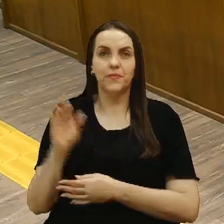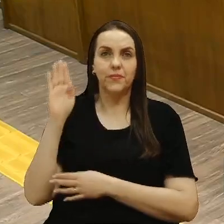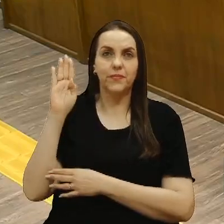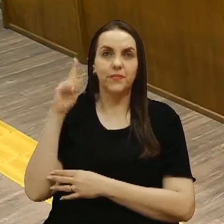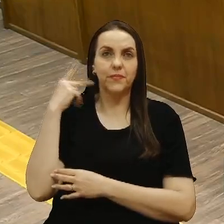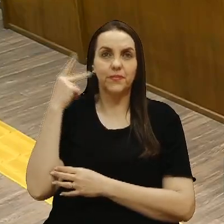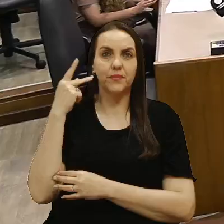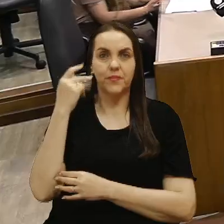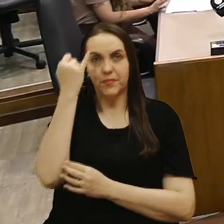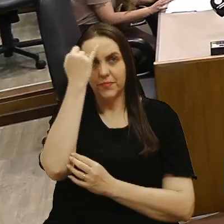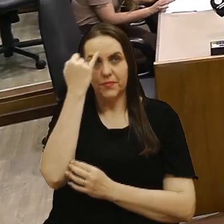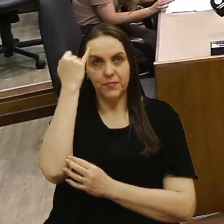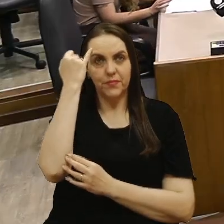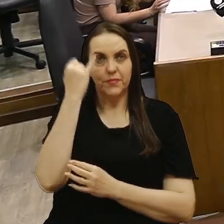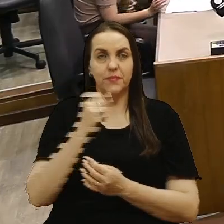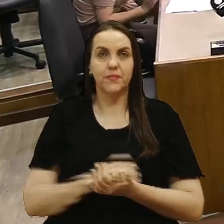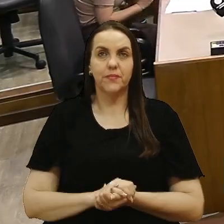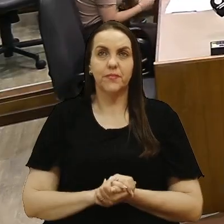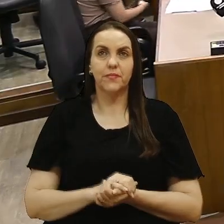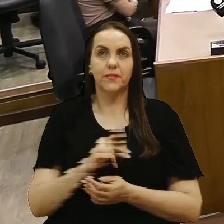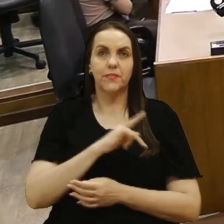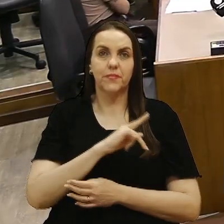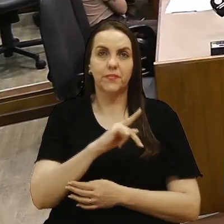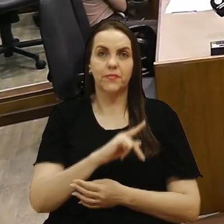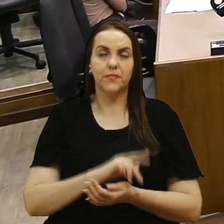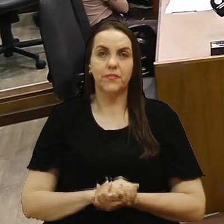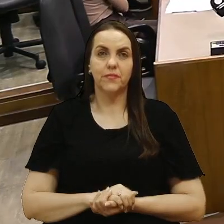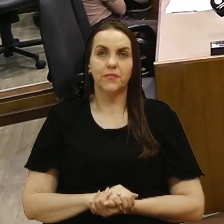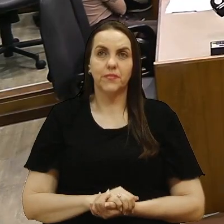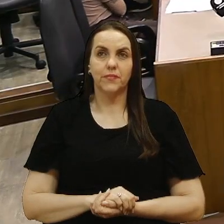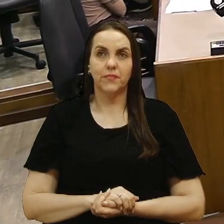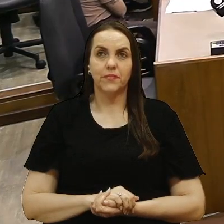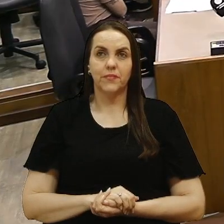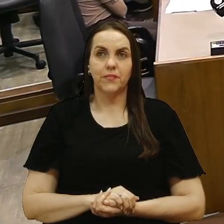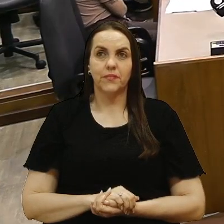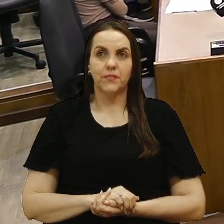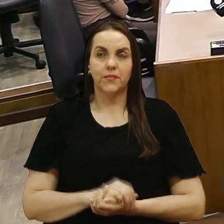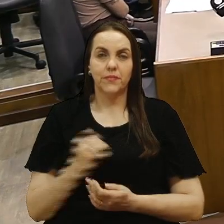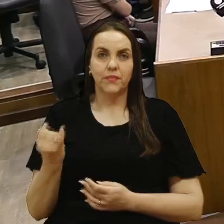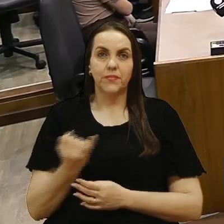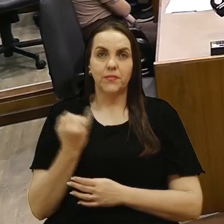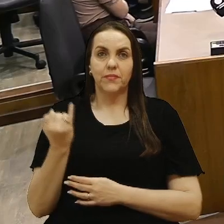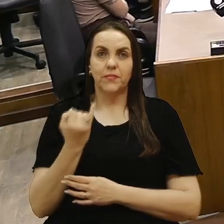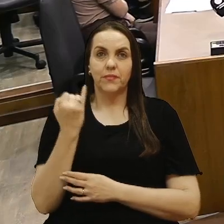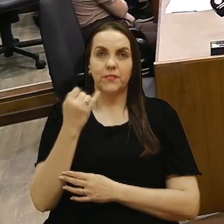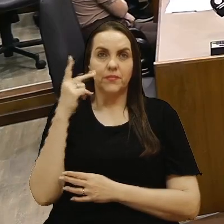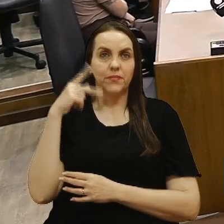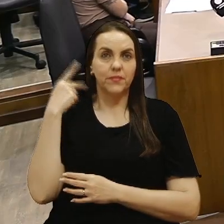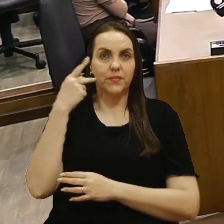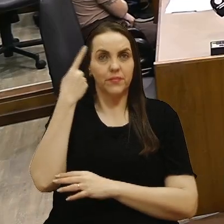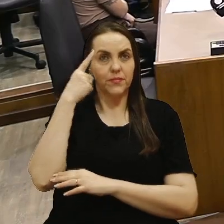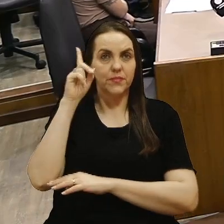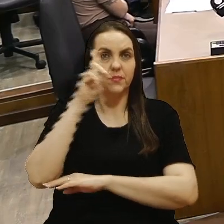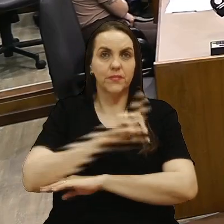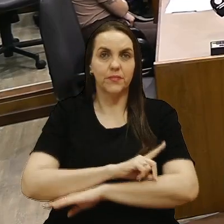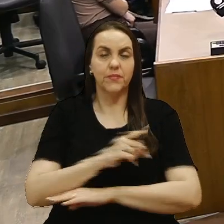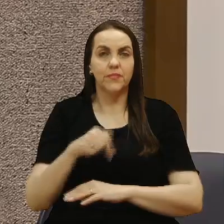Vereador D'Ambrós. Senhor presidente, a importância do vereador por um dia nessa